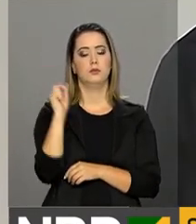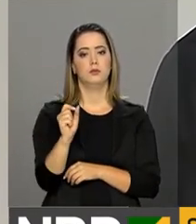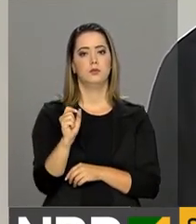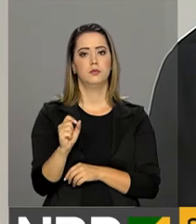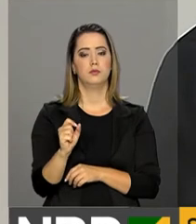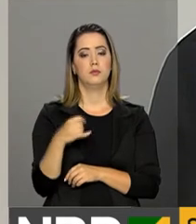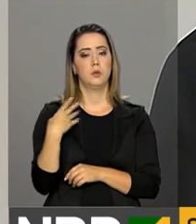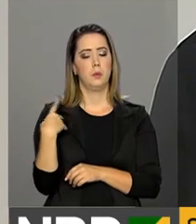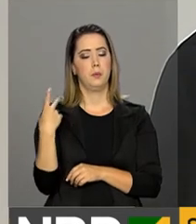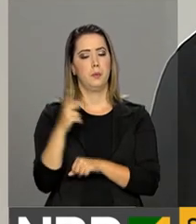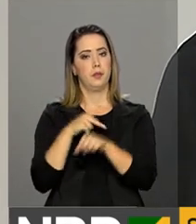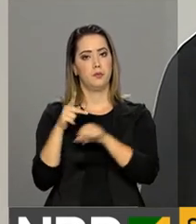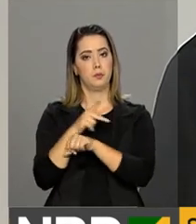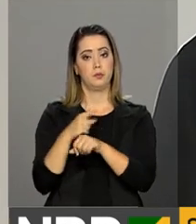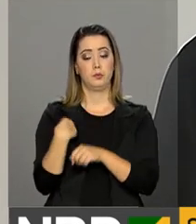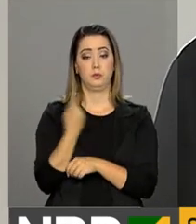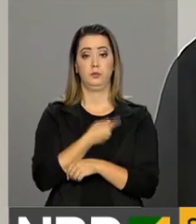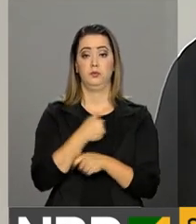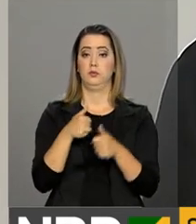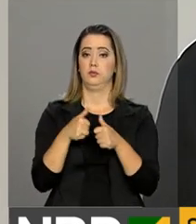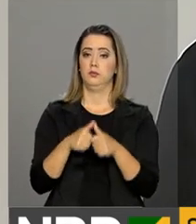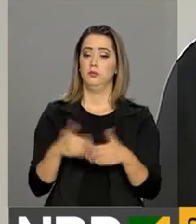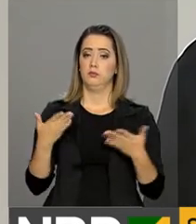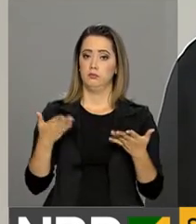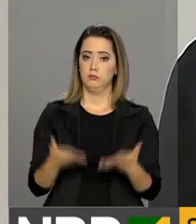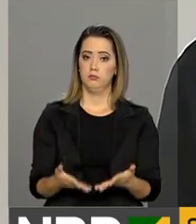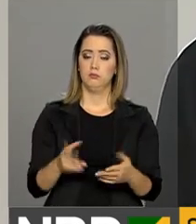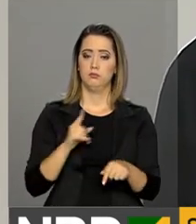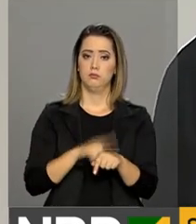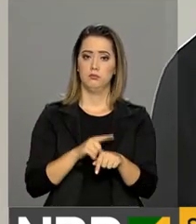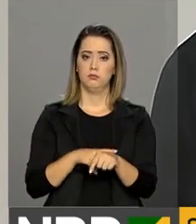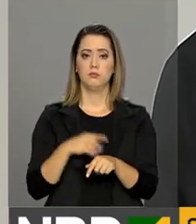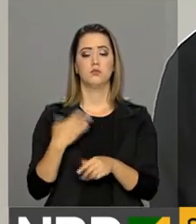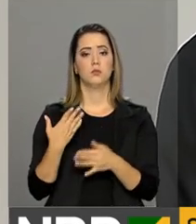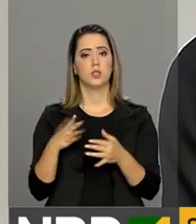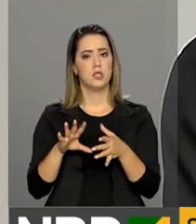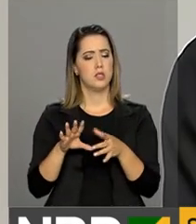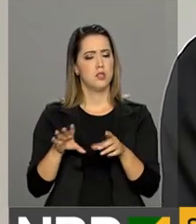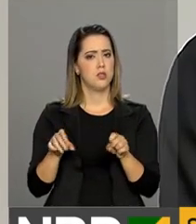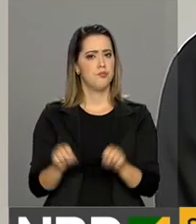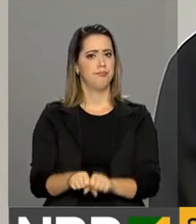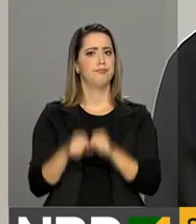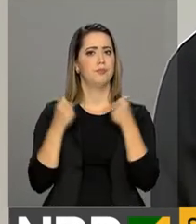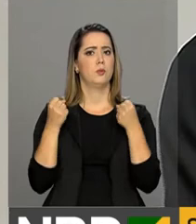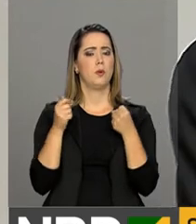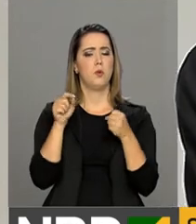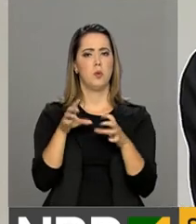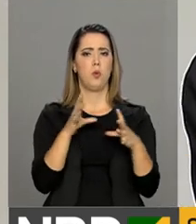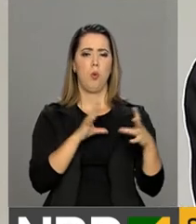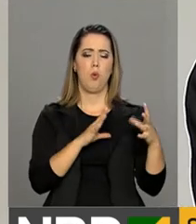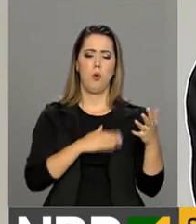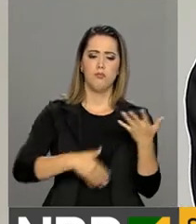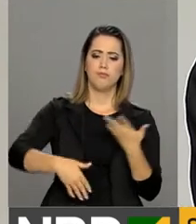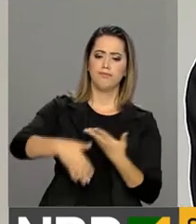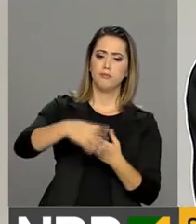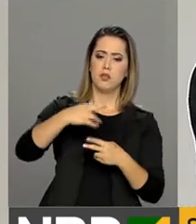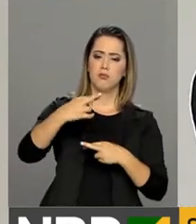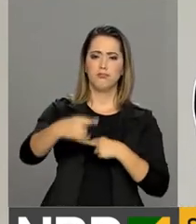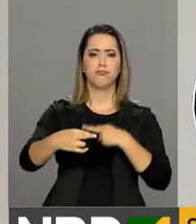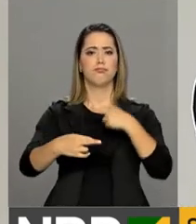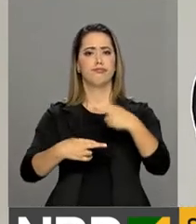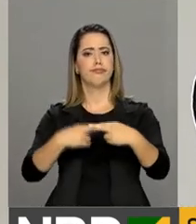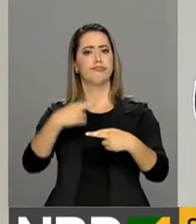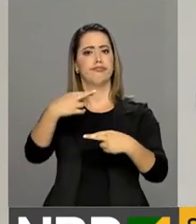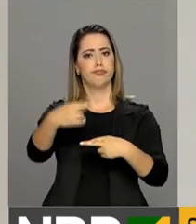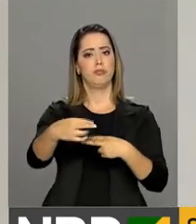para o país então nós temos até neste momento uma chance de romper com esse ciclo histórico que a cada